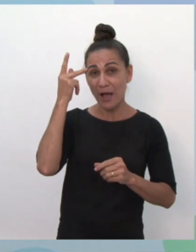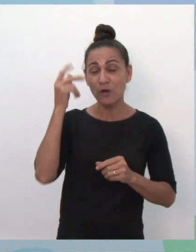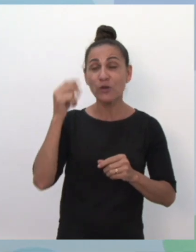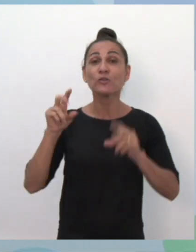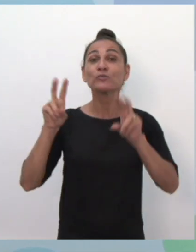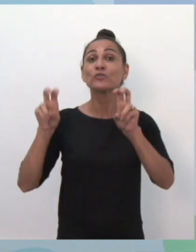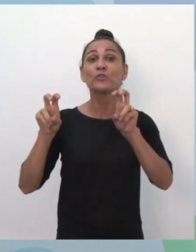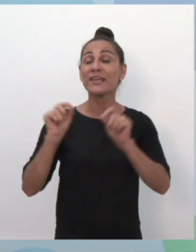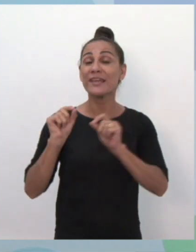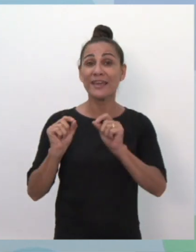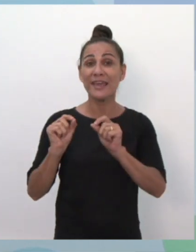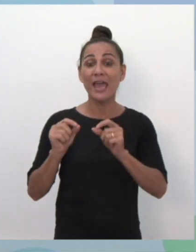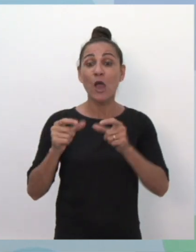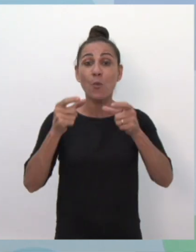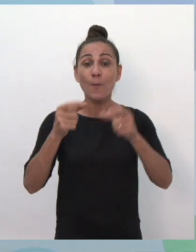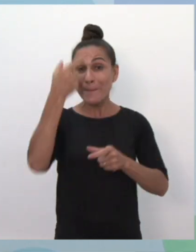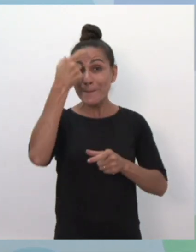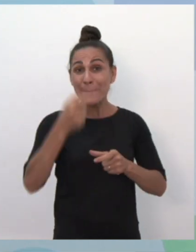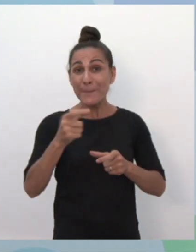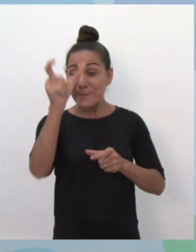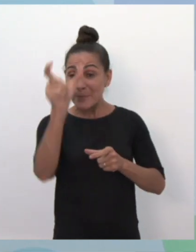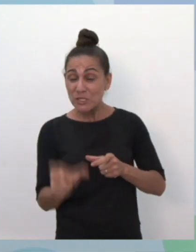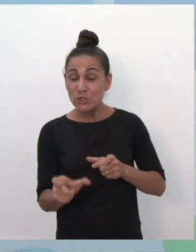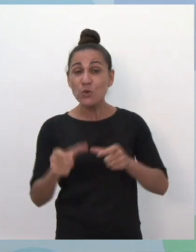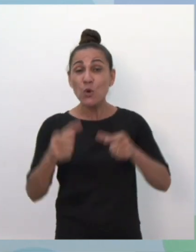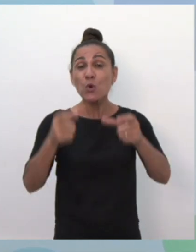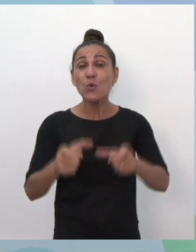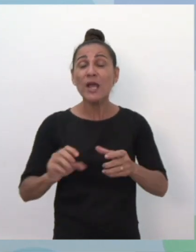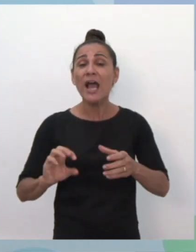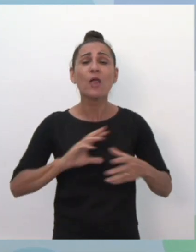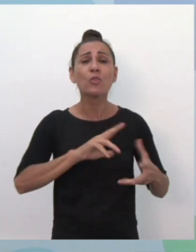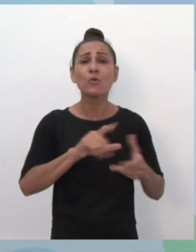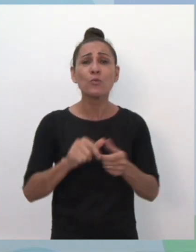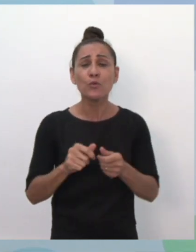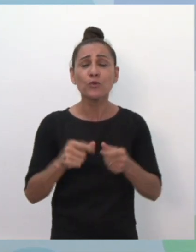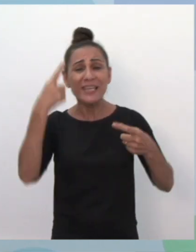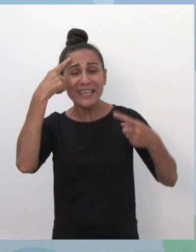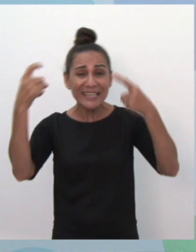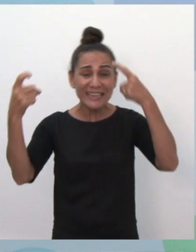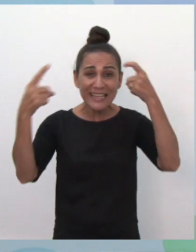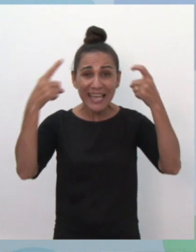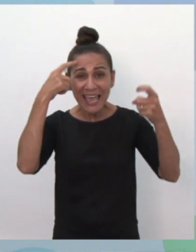o sujeito e o seu lugar no mundo. Objeto de conhecimento, ideias e